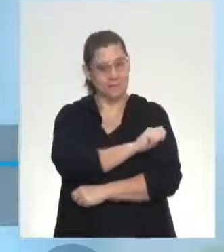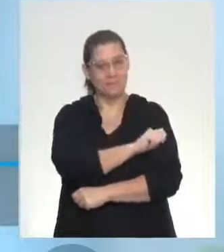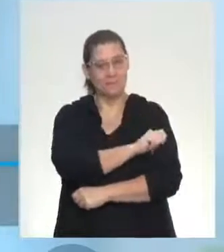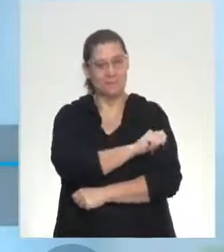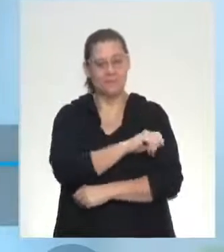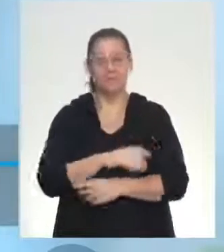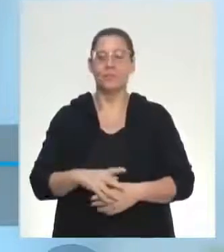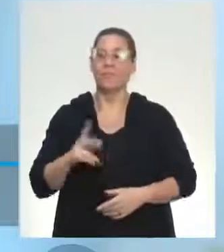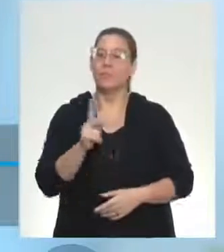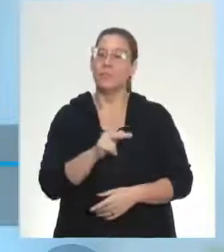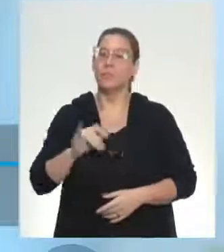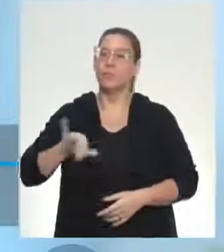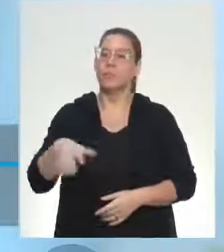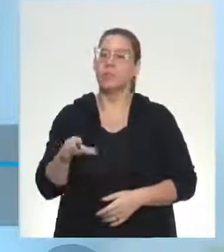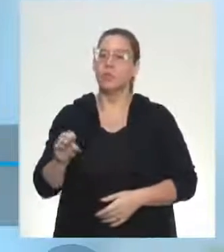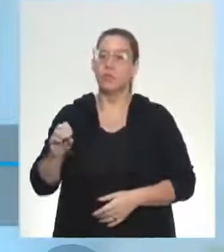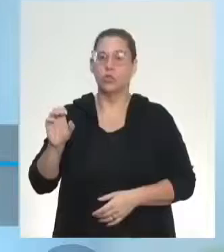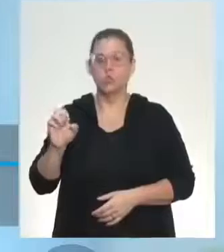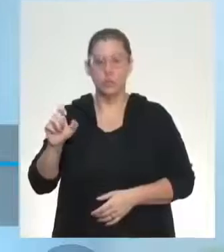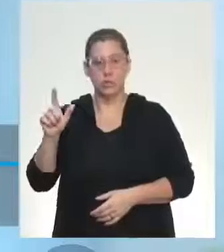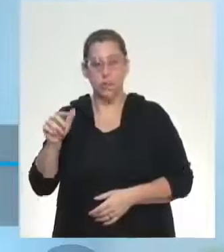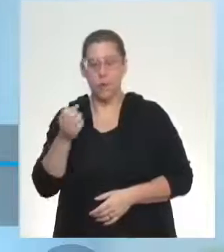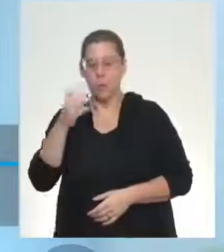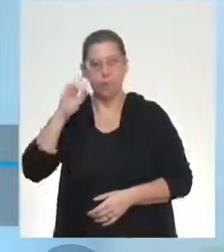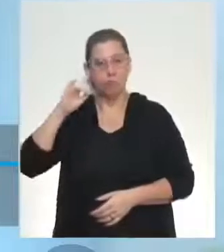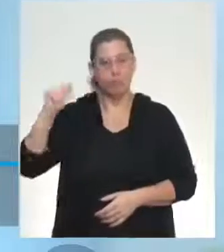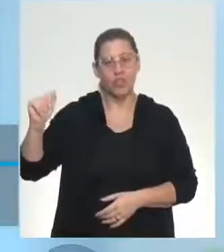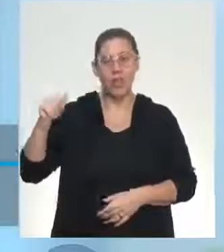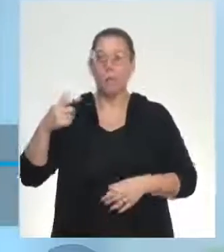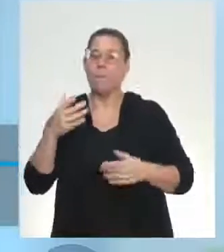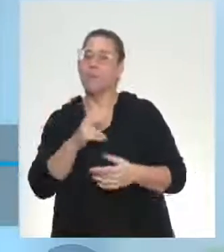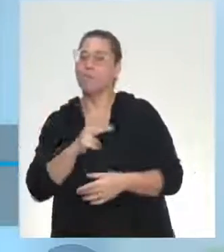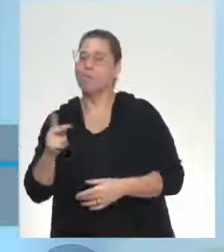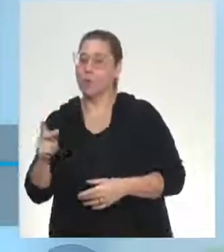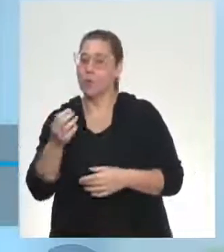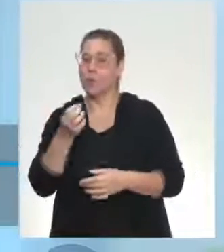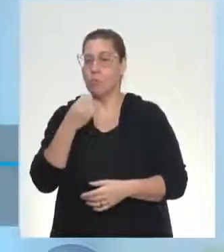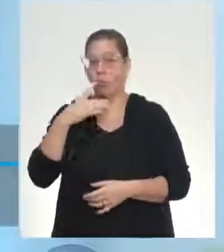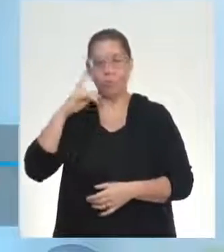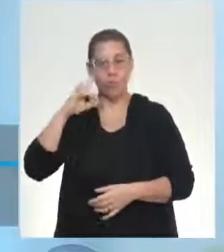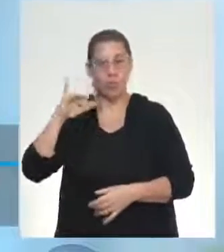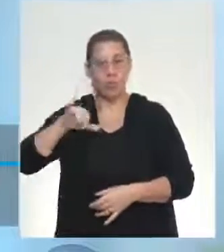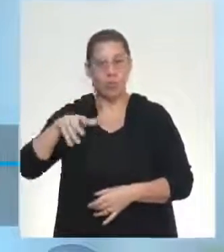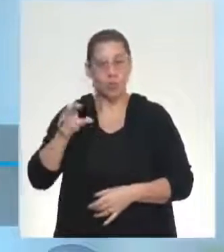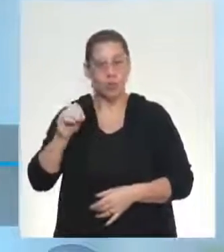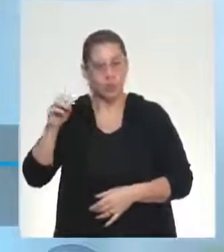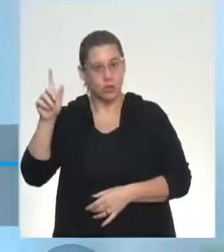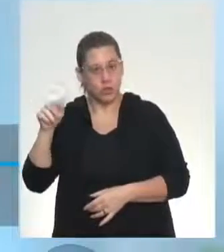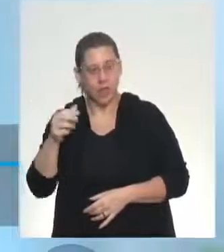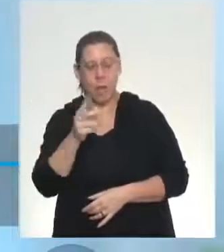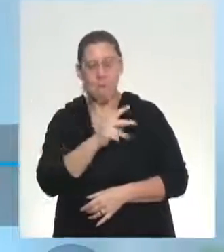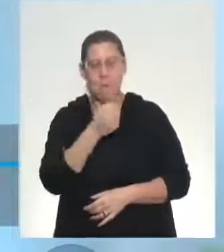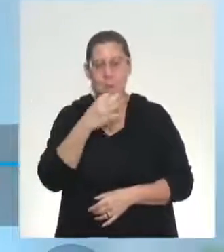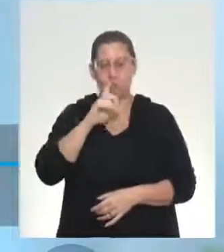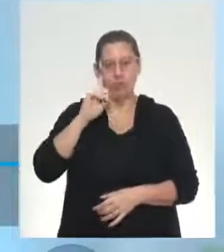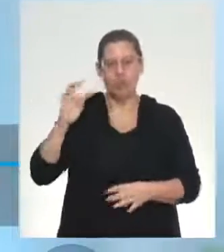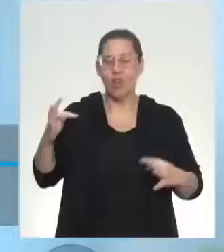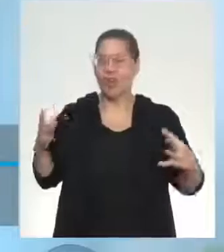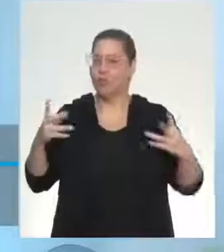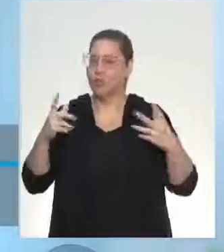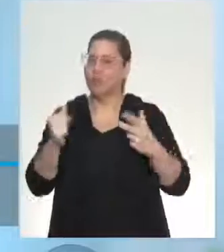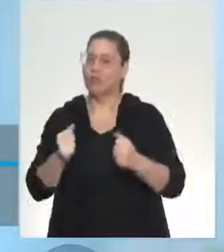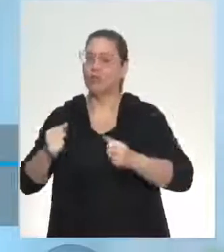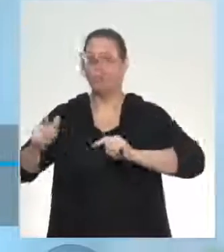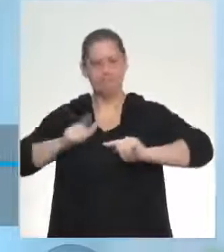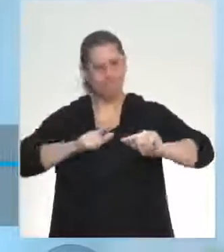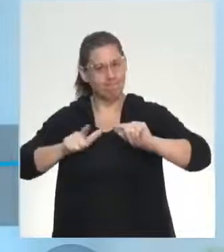O professor José diz, bom dia, professor Carlos Neri, bom dia, professor José, bom dia, profs, um bom dia de trabalho